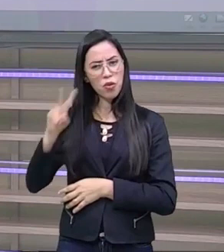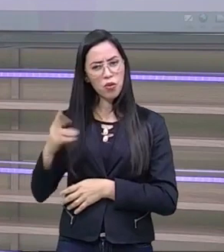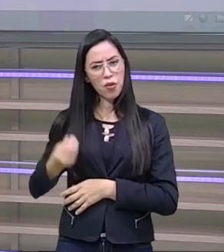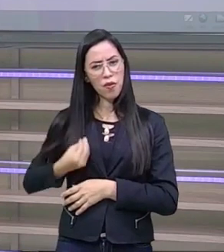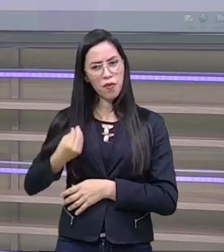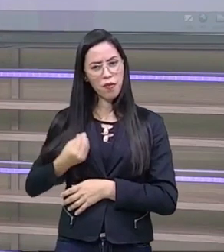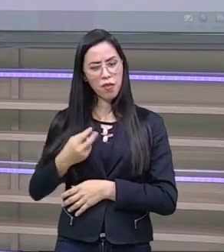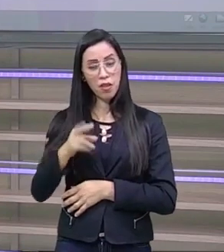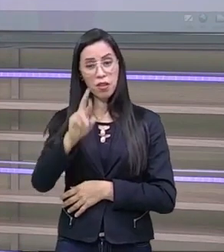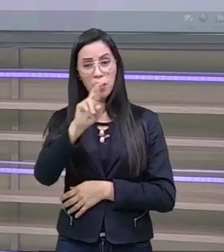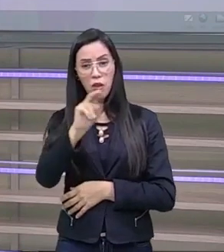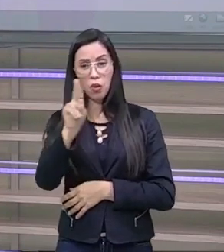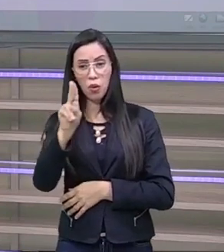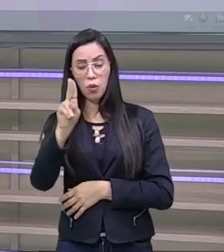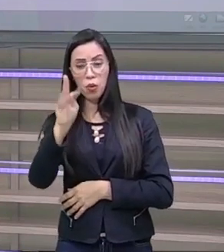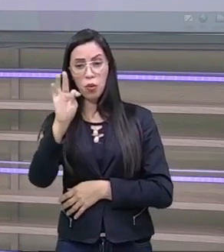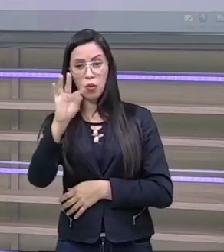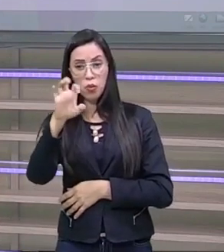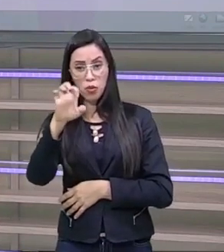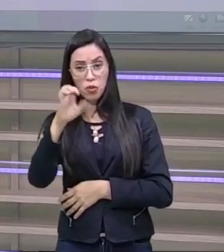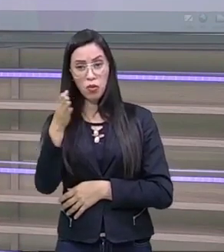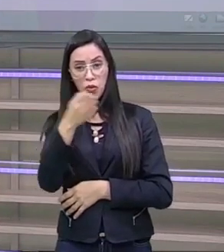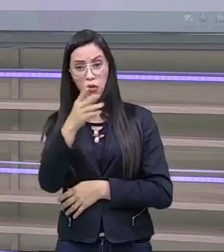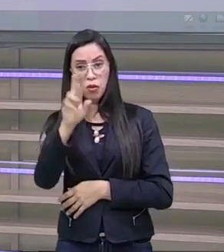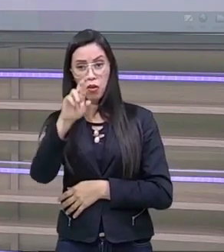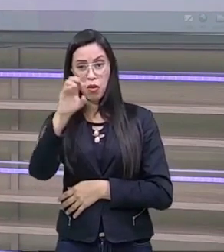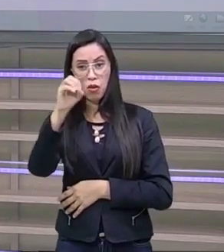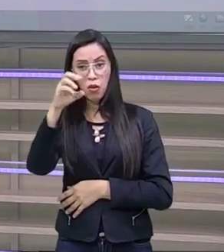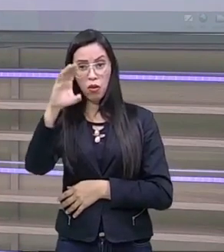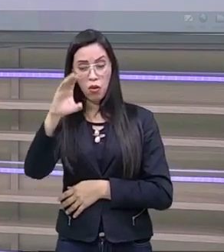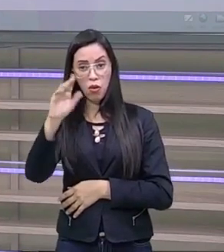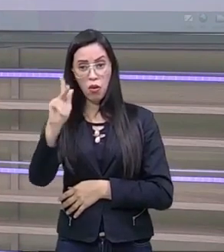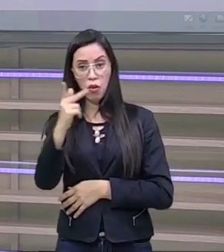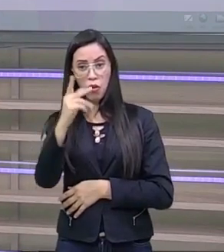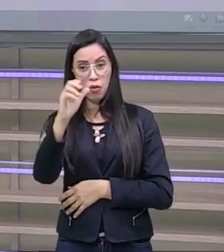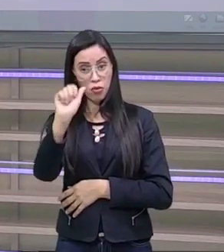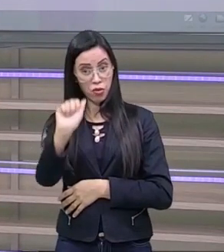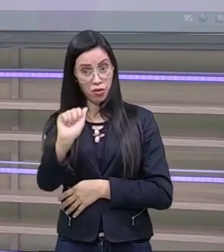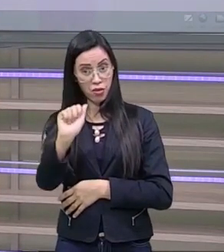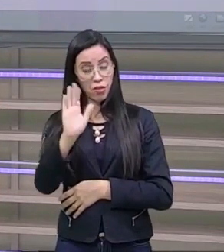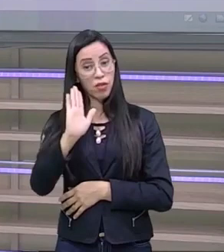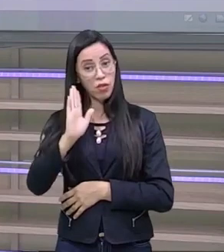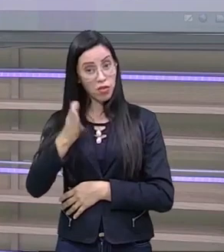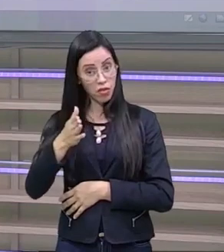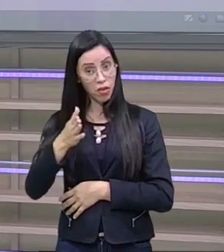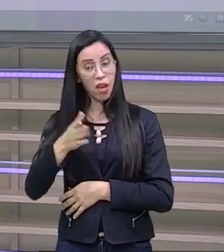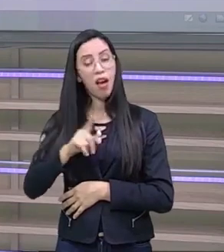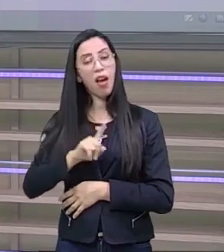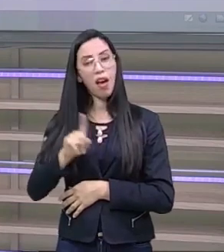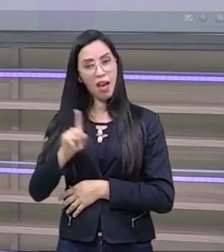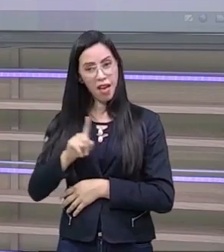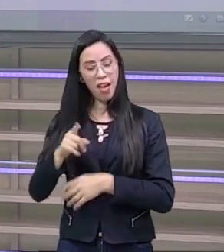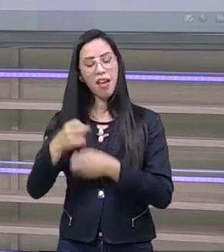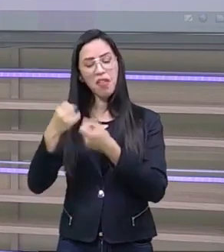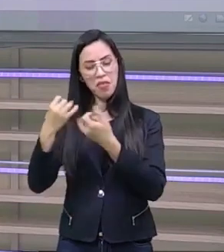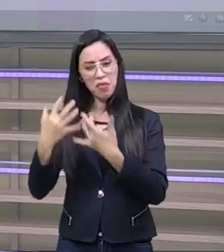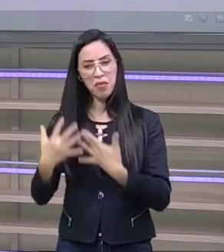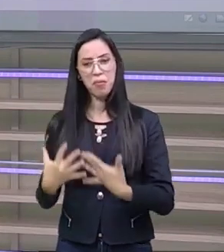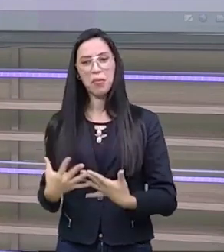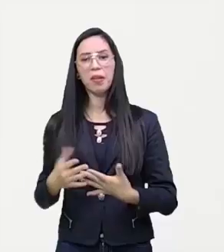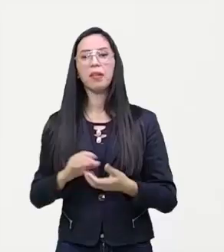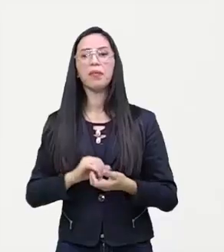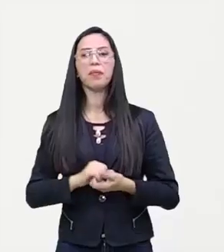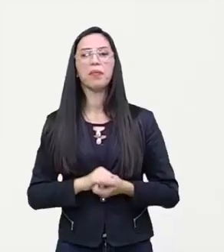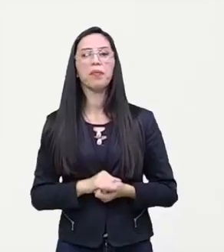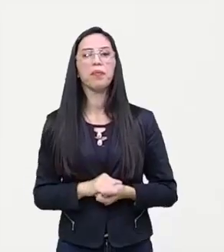Rocha? Maravilhoso, né? Ali fala a história da Ruth, as suas obras, não é verdade? Muito legal. Vamos